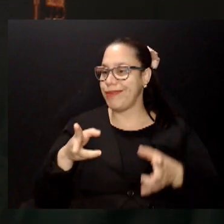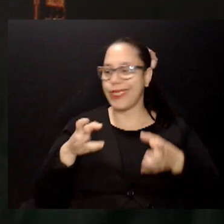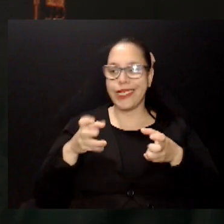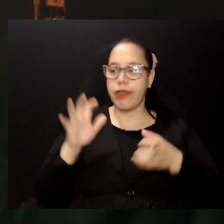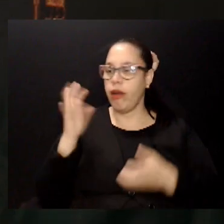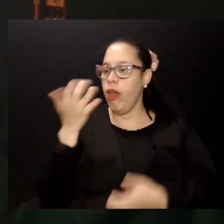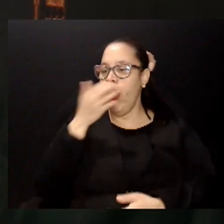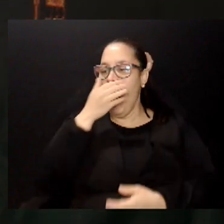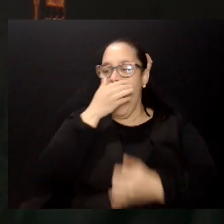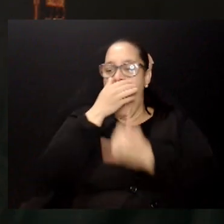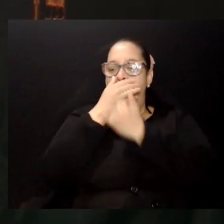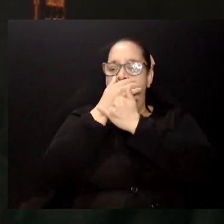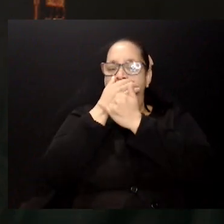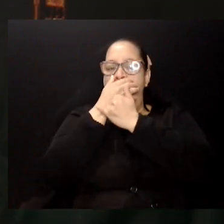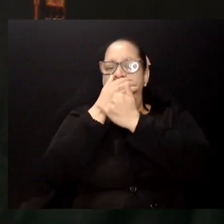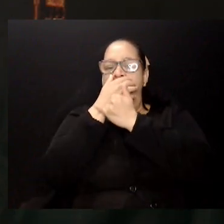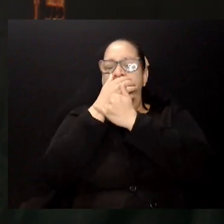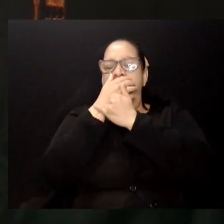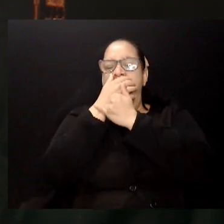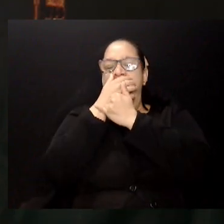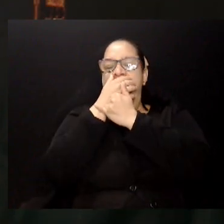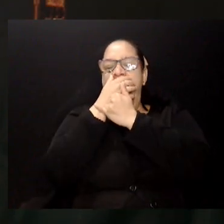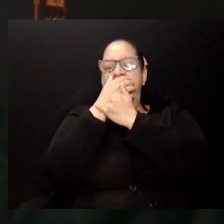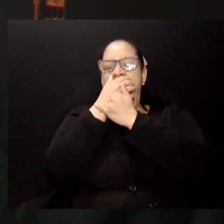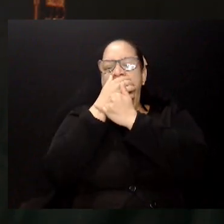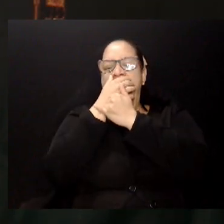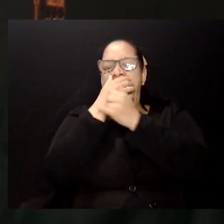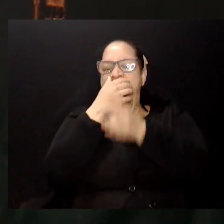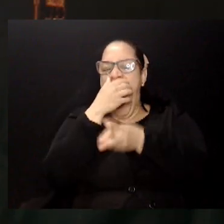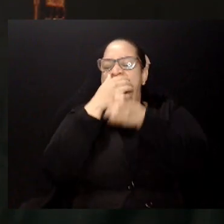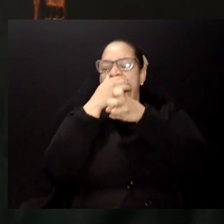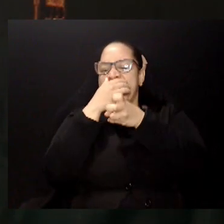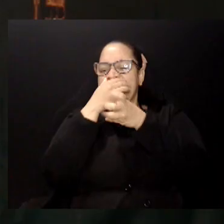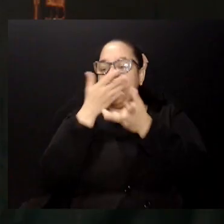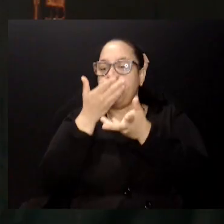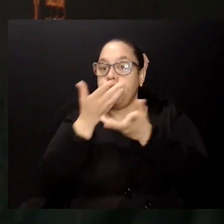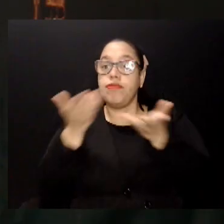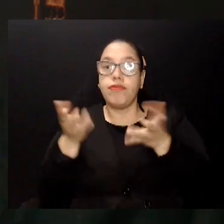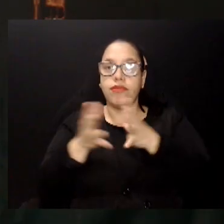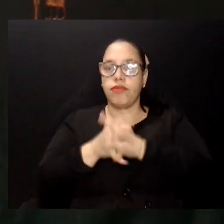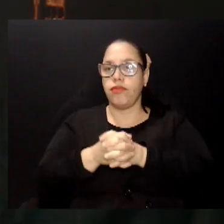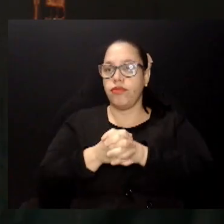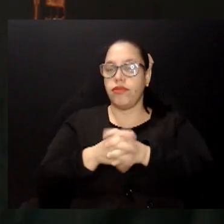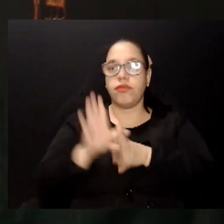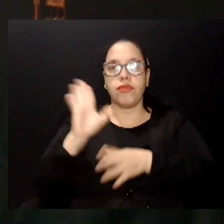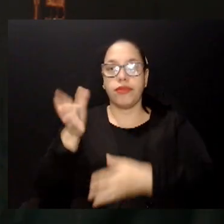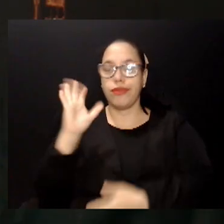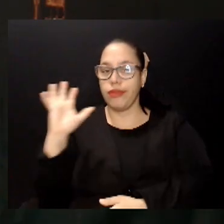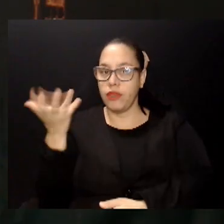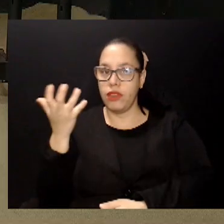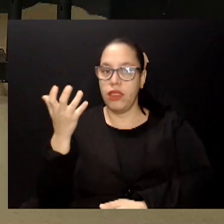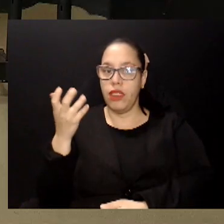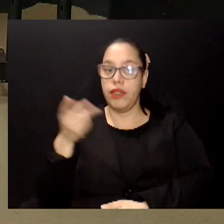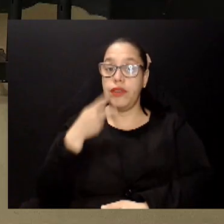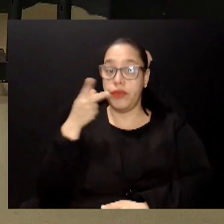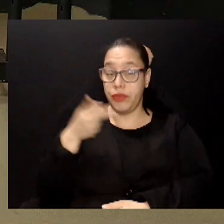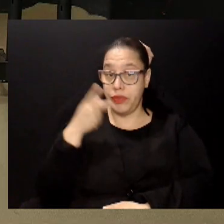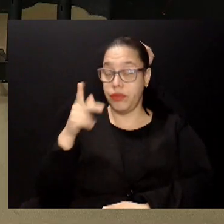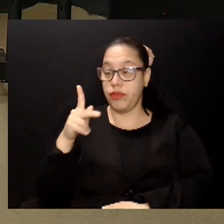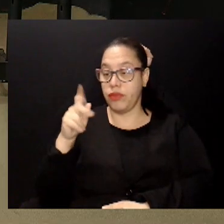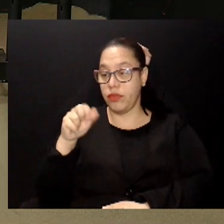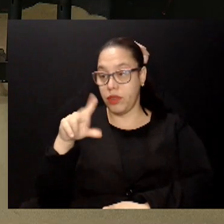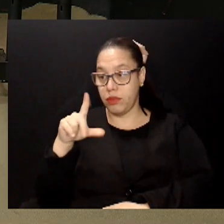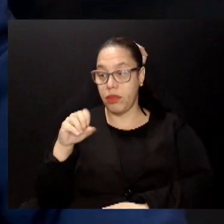círculo vicioso e você não percebe e você, de repente, vai se dar conta já quando está lá no fundo do poço, não é isso, Paulo? É isso.